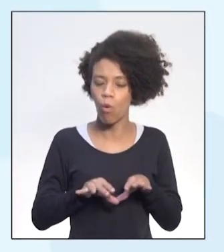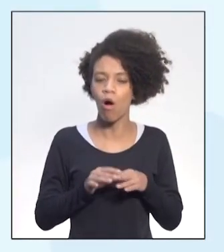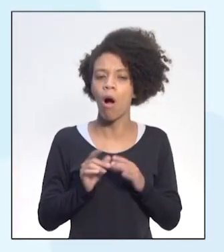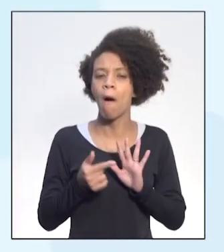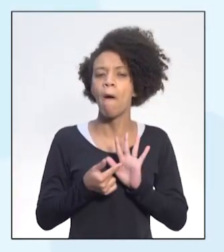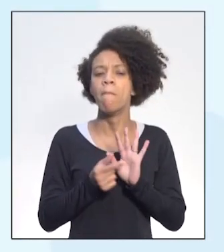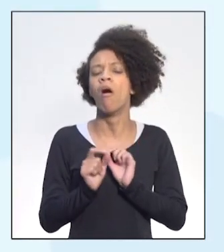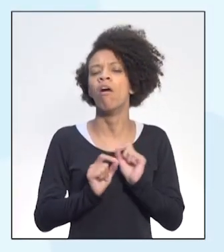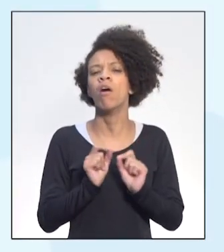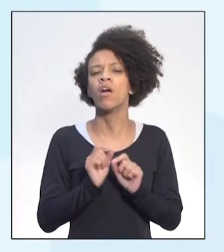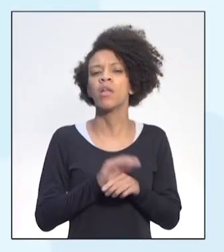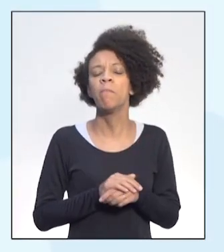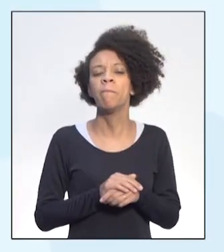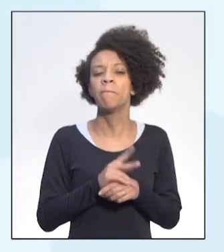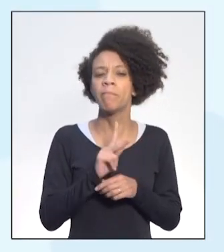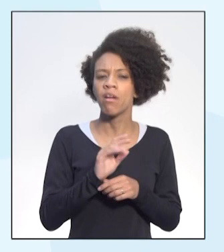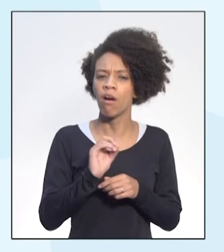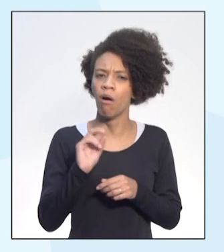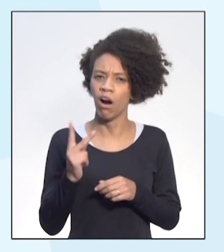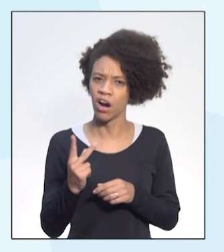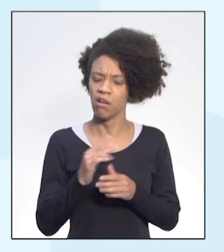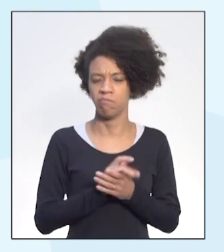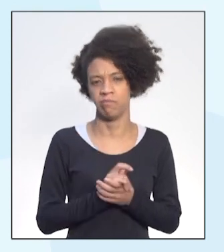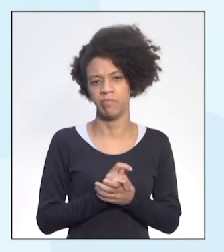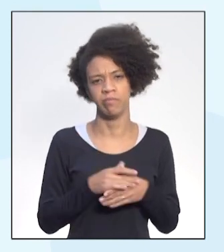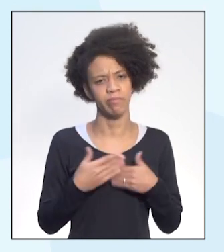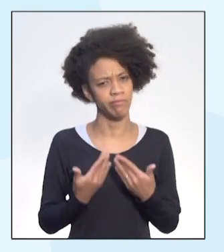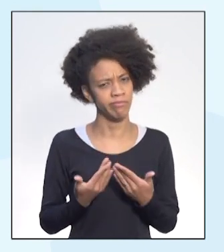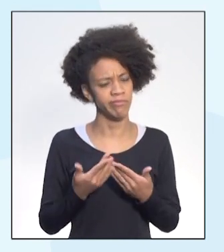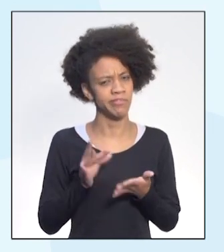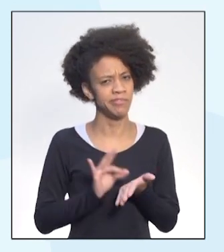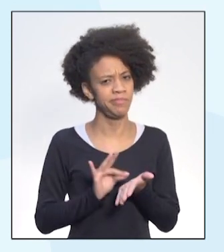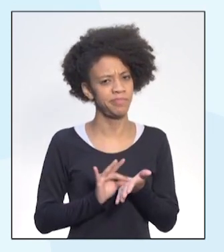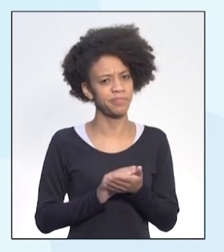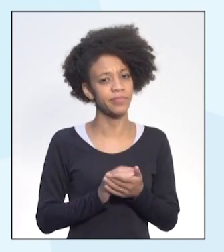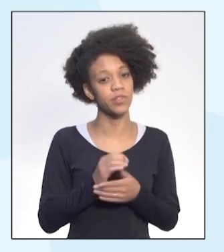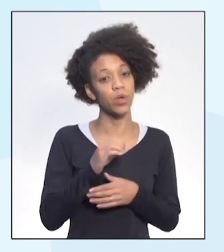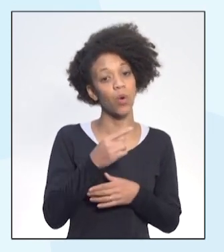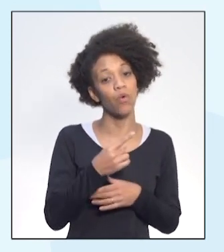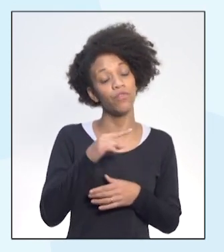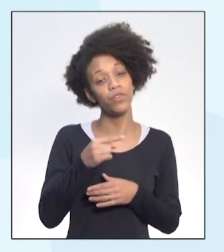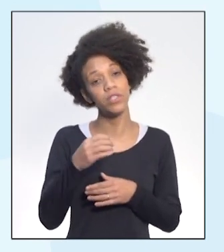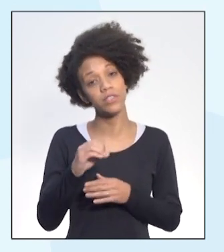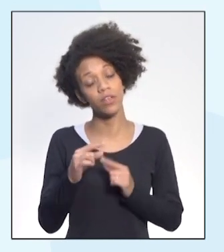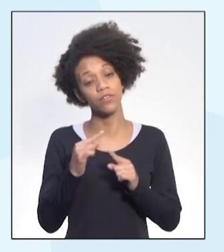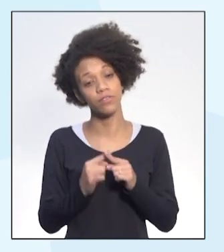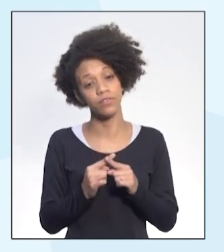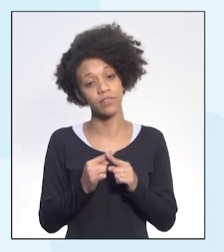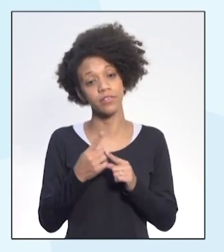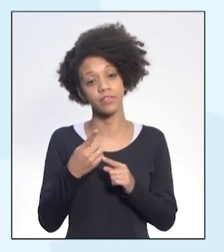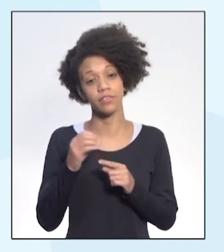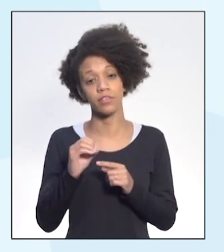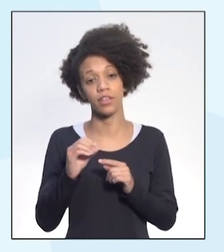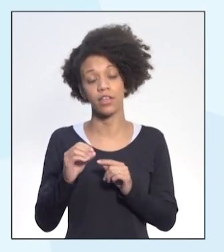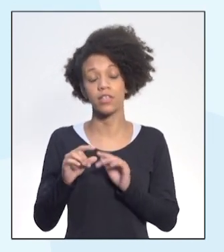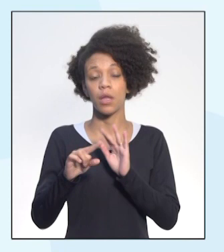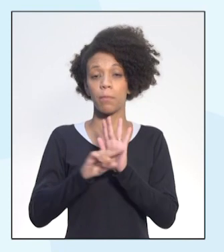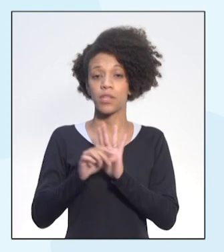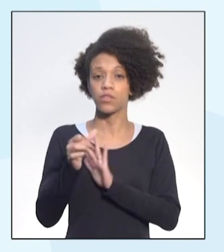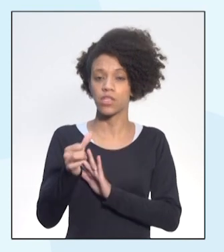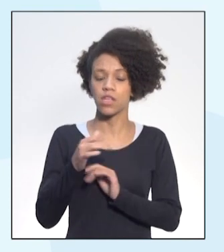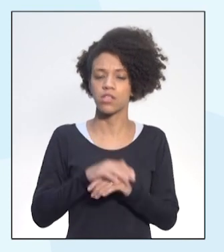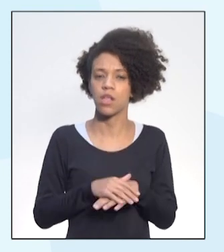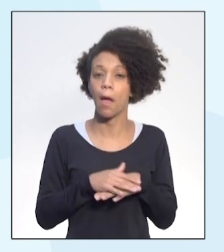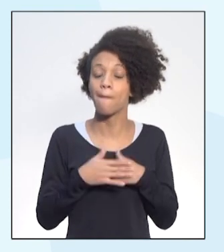O valor do pOH, que é, no caso, 1,0 vezes 10 a menos 6. Só